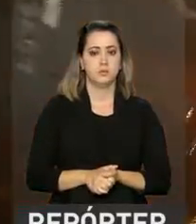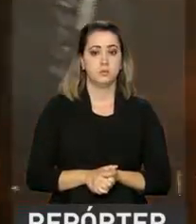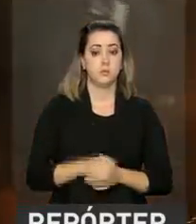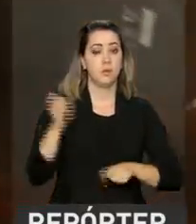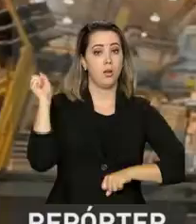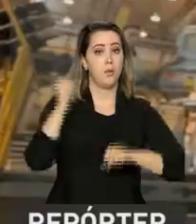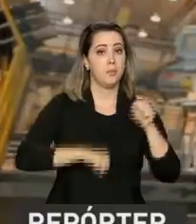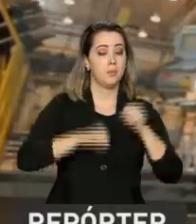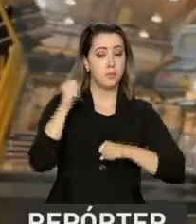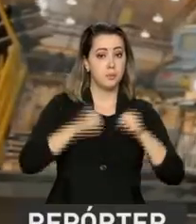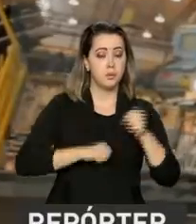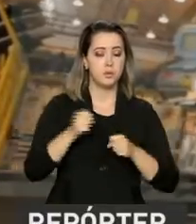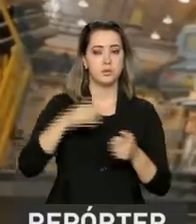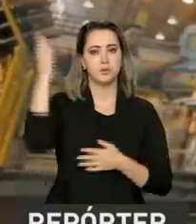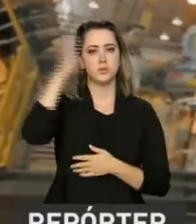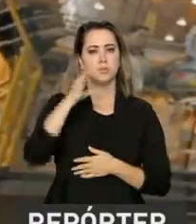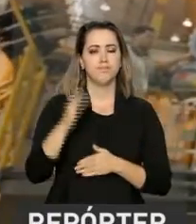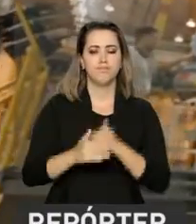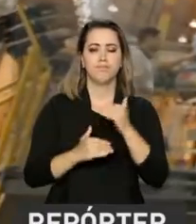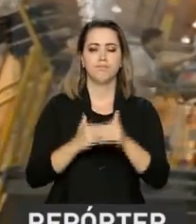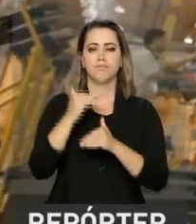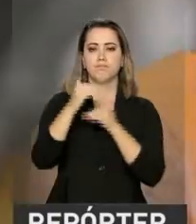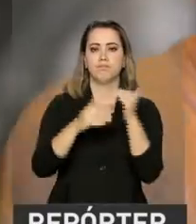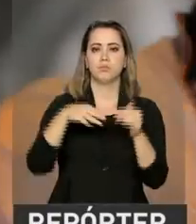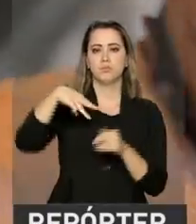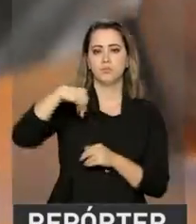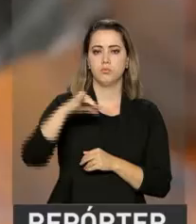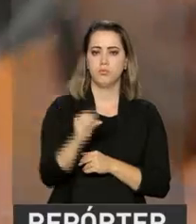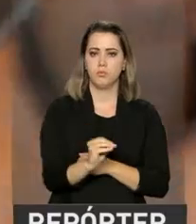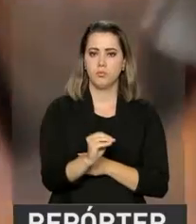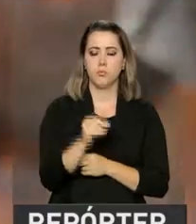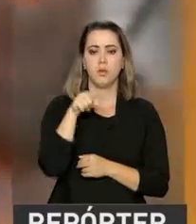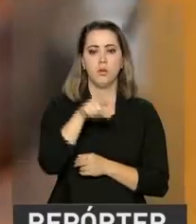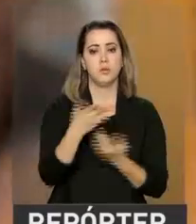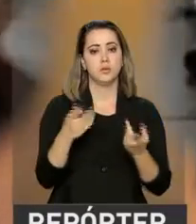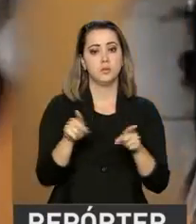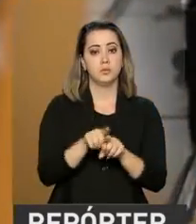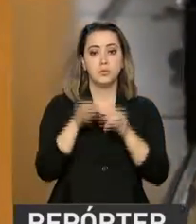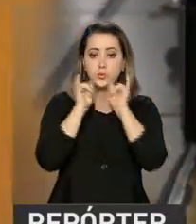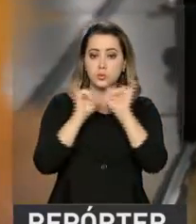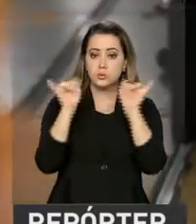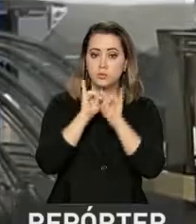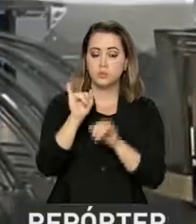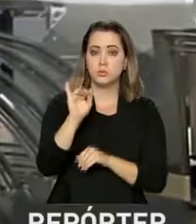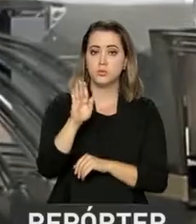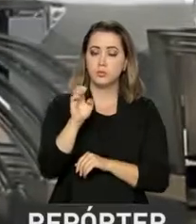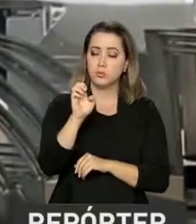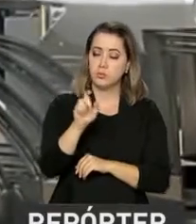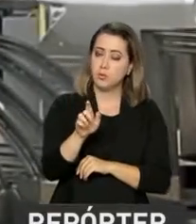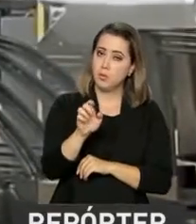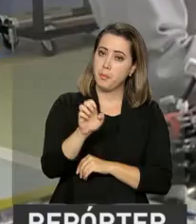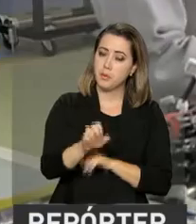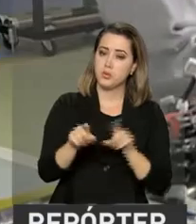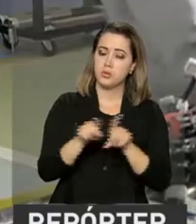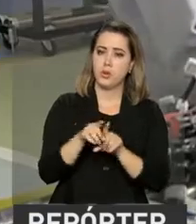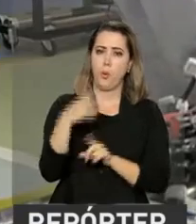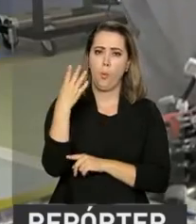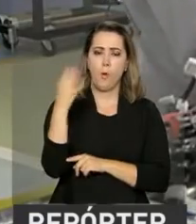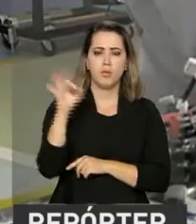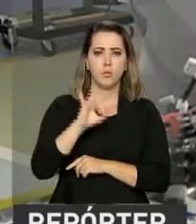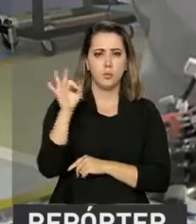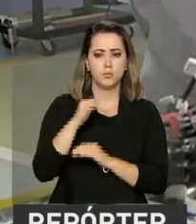industrial brasileira segue crescendo em maio os dados divulgados pelo ibge mostra um avanço de 4%